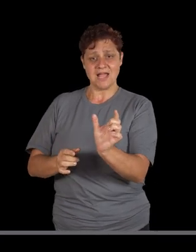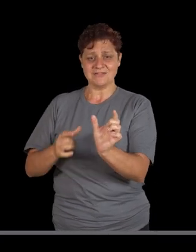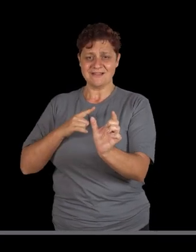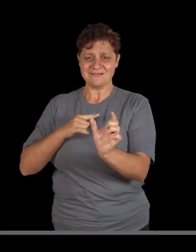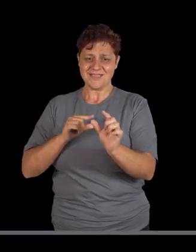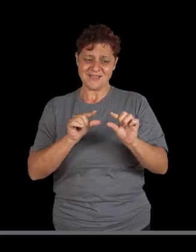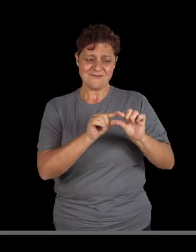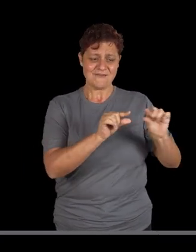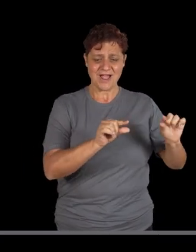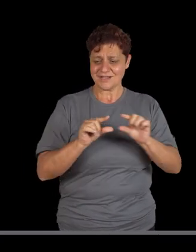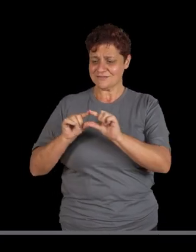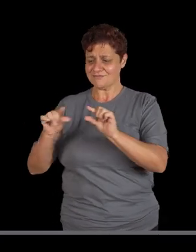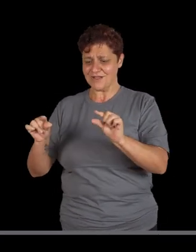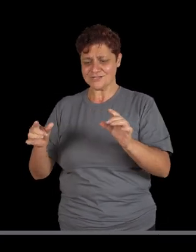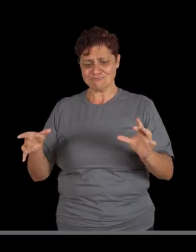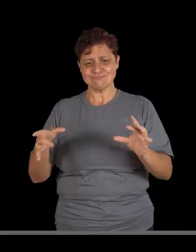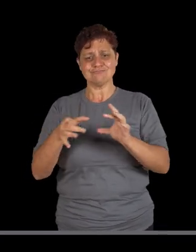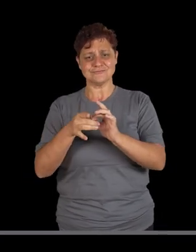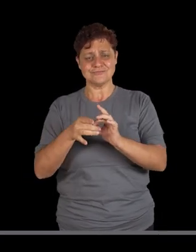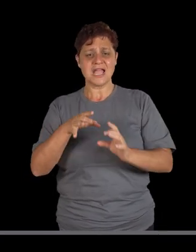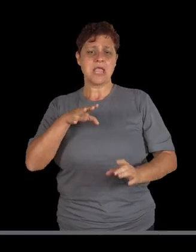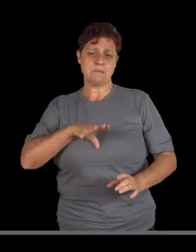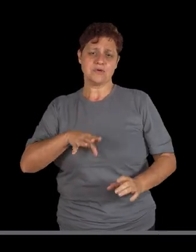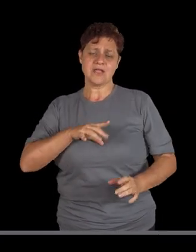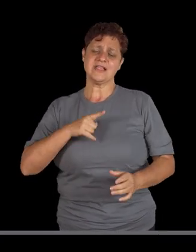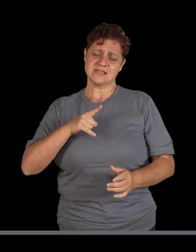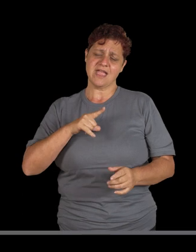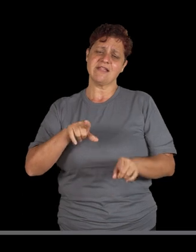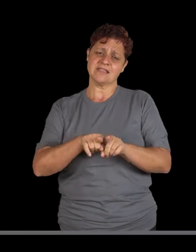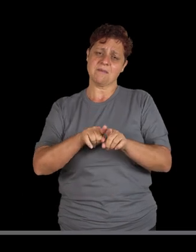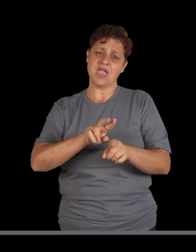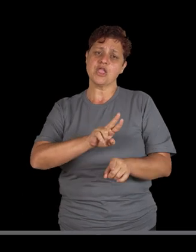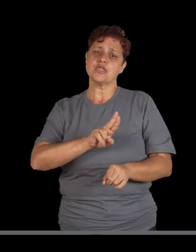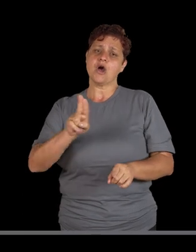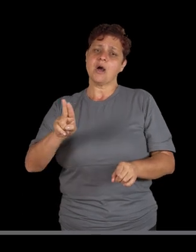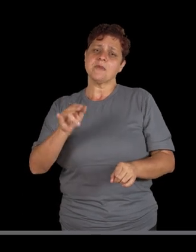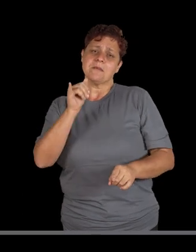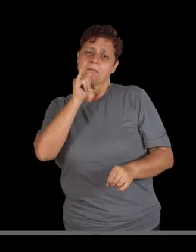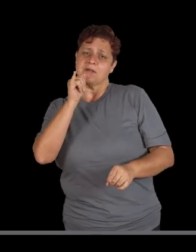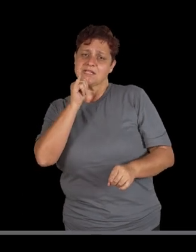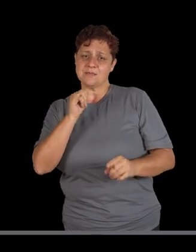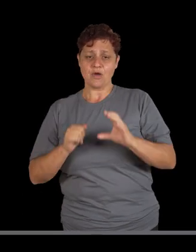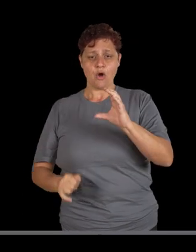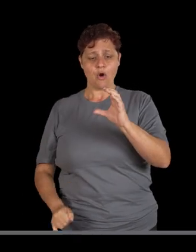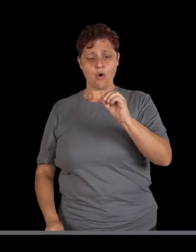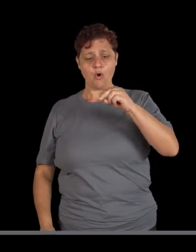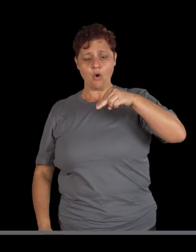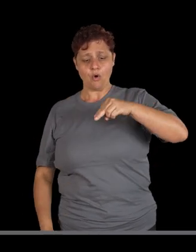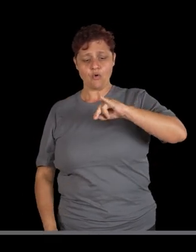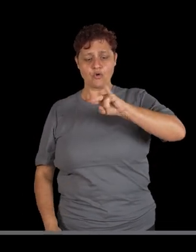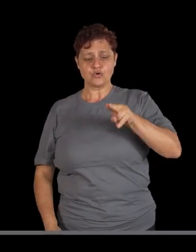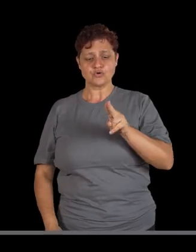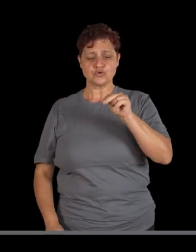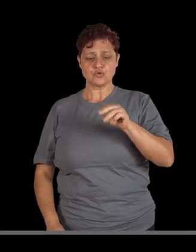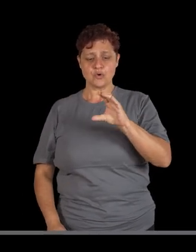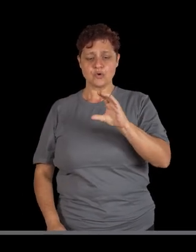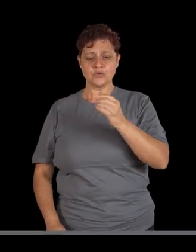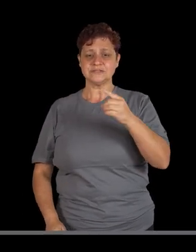ligar uma ideia com a outra. No português isso aí tem nome pra isso, tem conectores, são as conjunções.